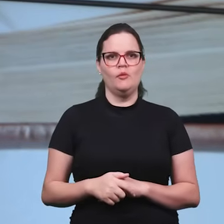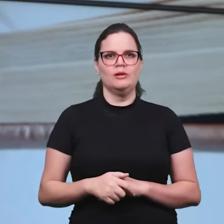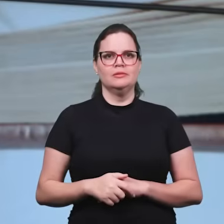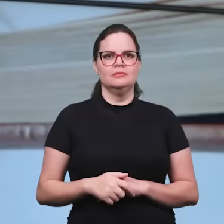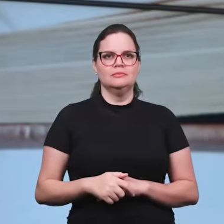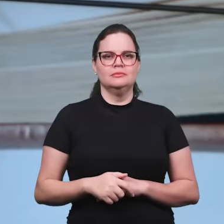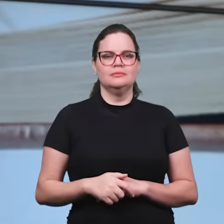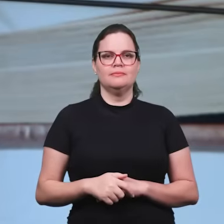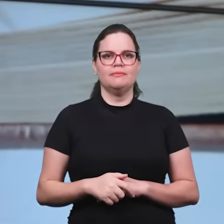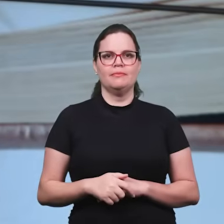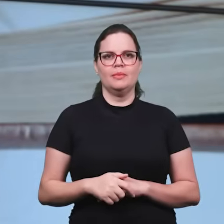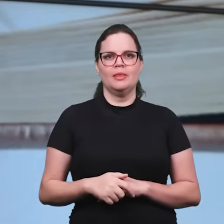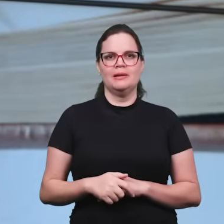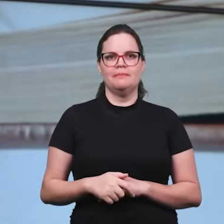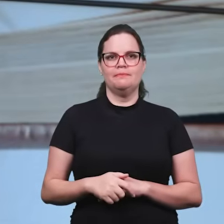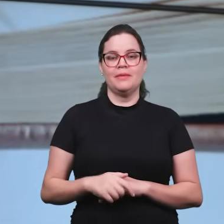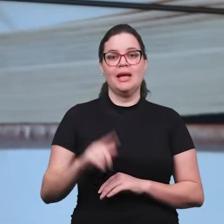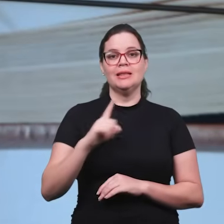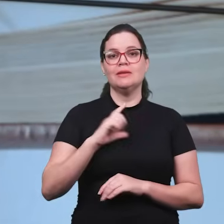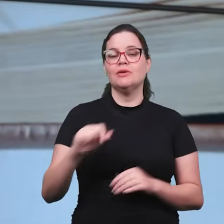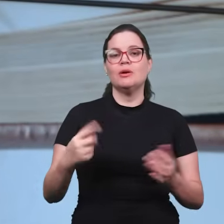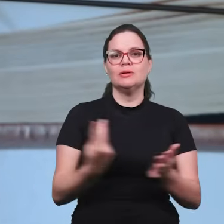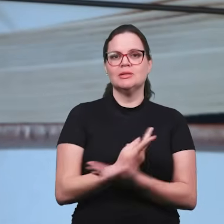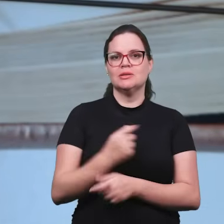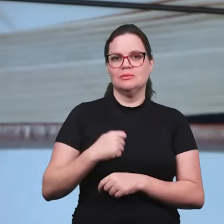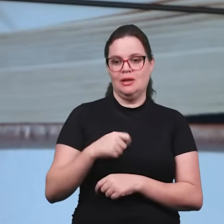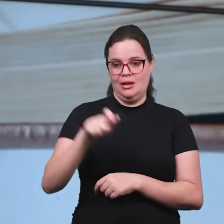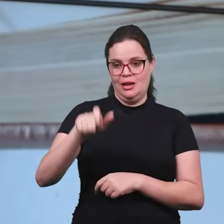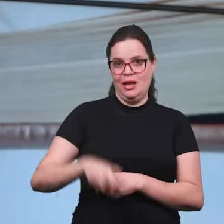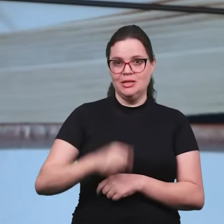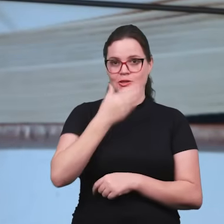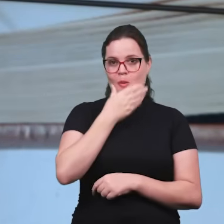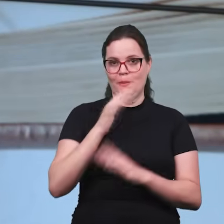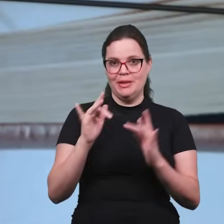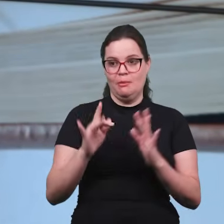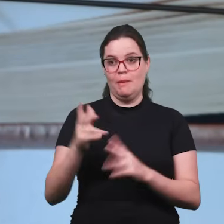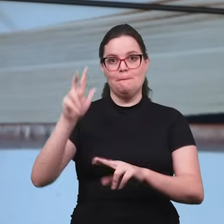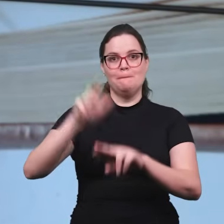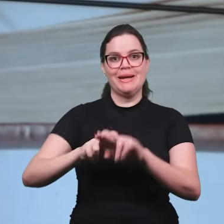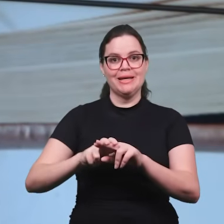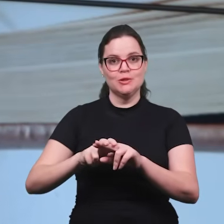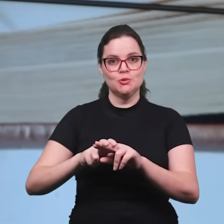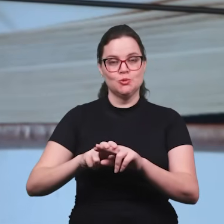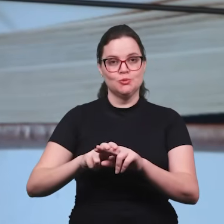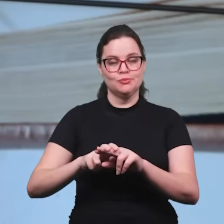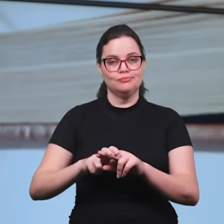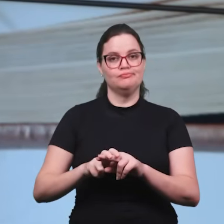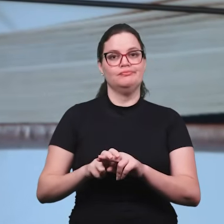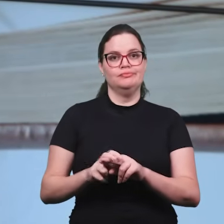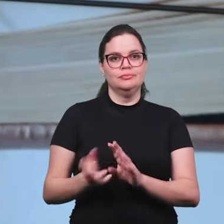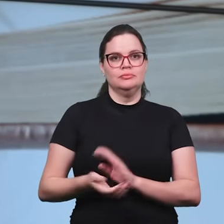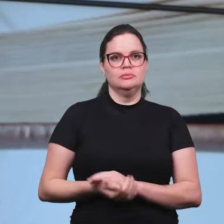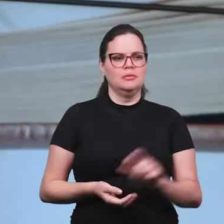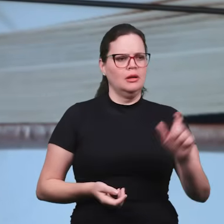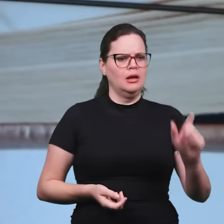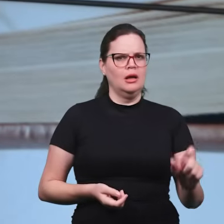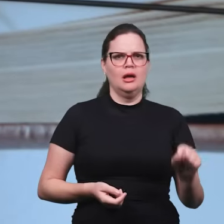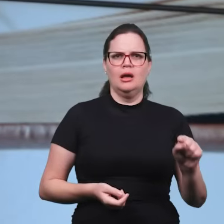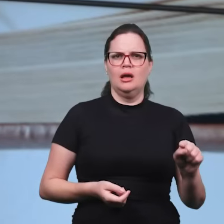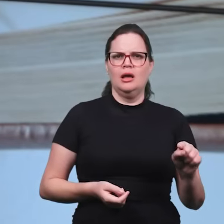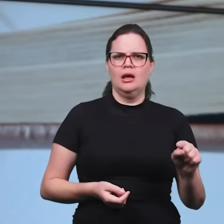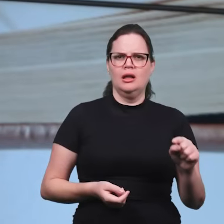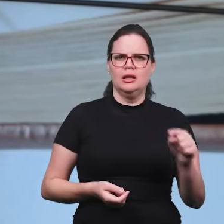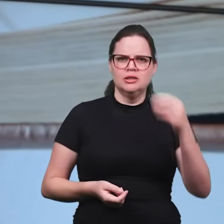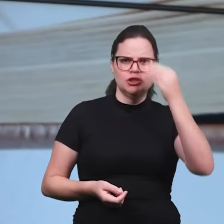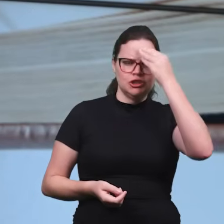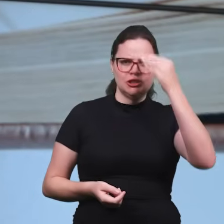houve um determinado momento que ele foi preso, né? Ele foi preso e ela não desistiu